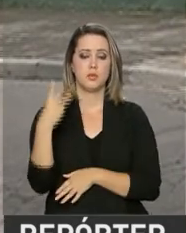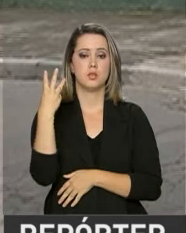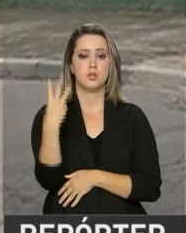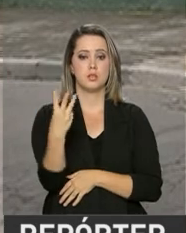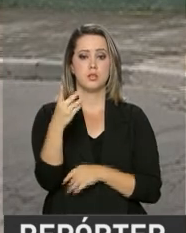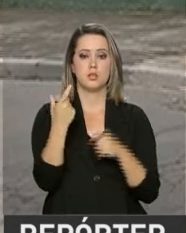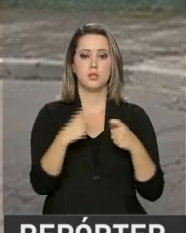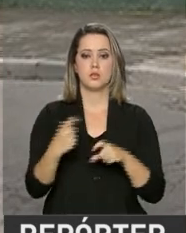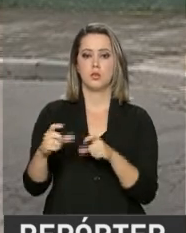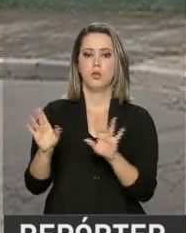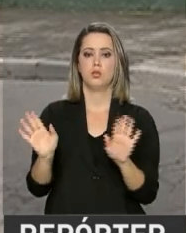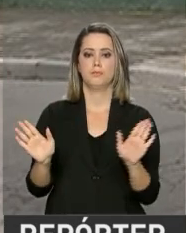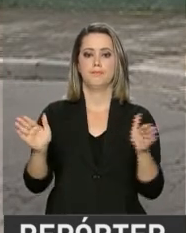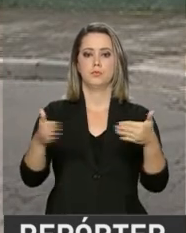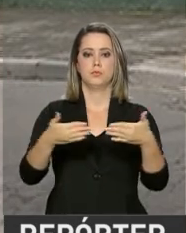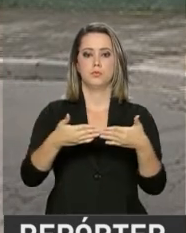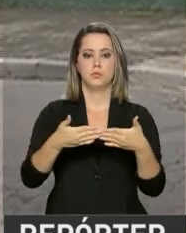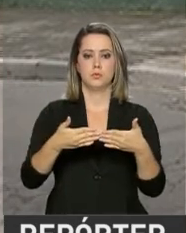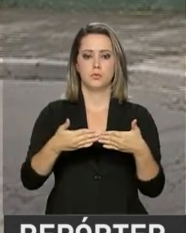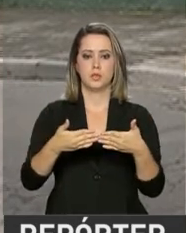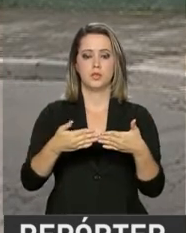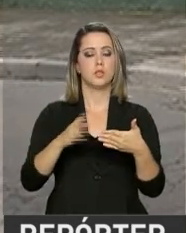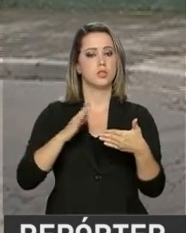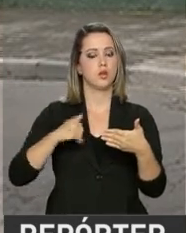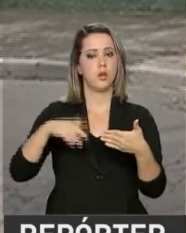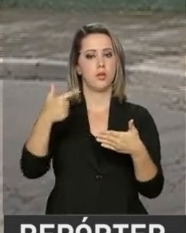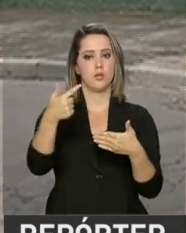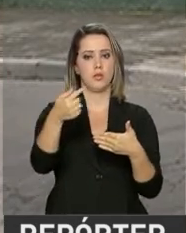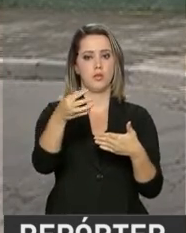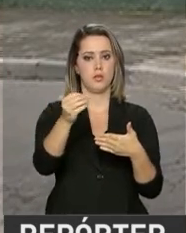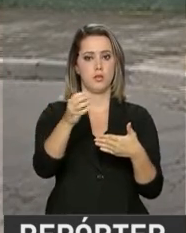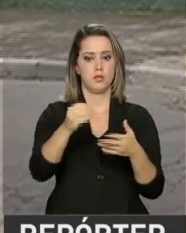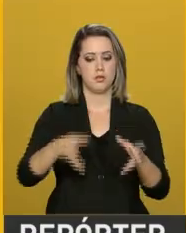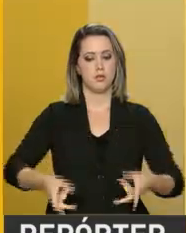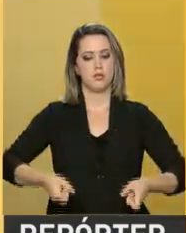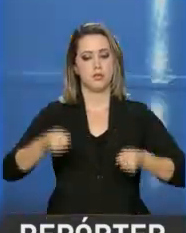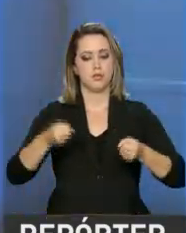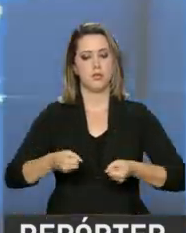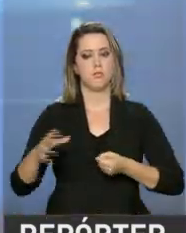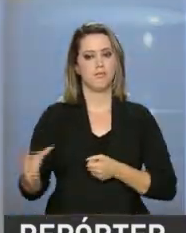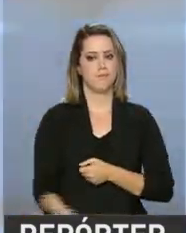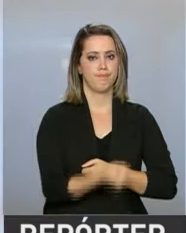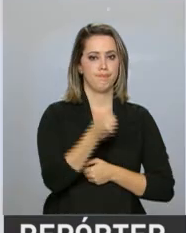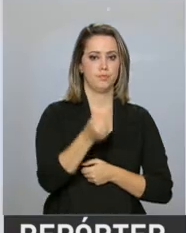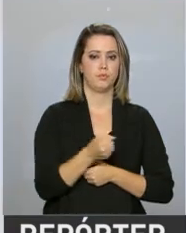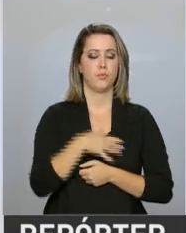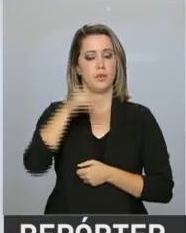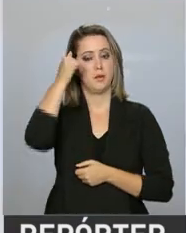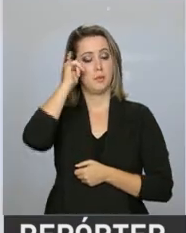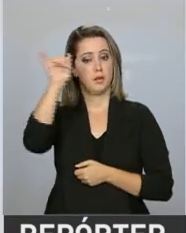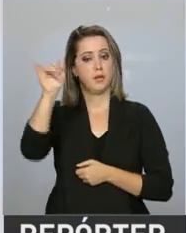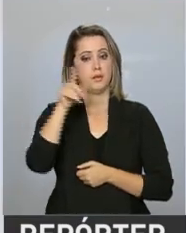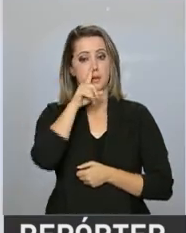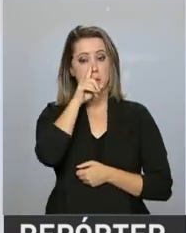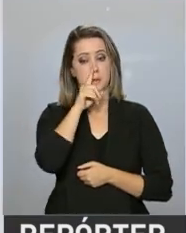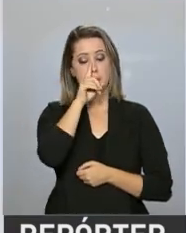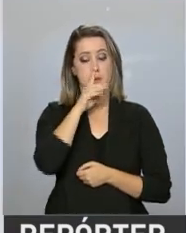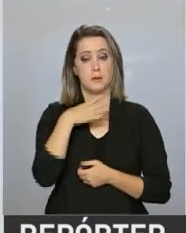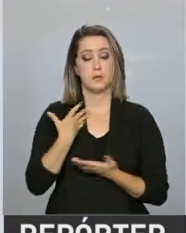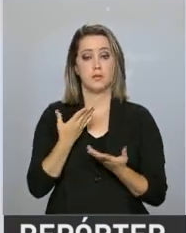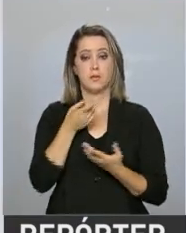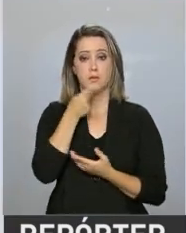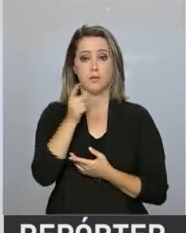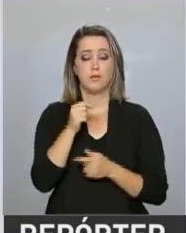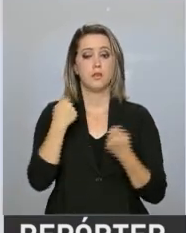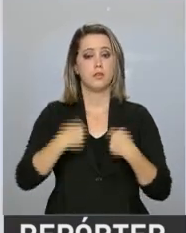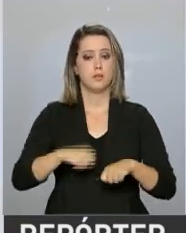clandestinas já foram fechadas e 700 botijões apreendidos para evitar riscos à mp orienta os consumidores a